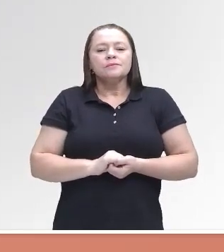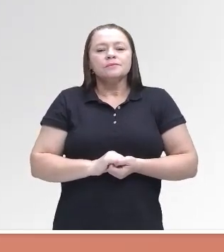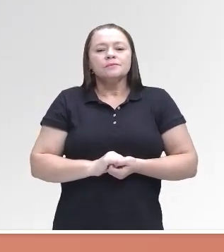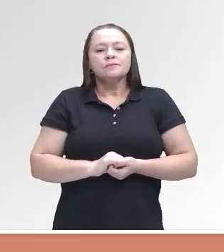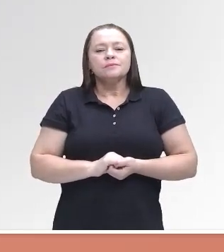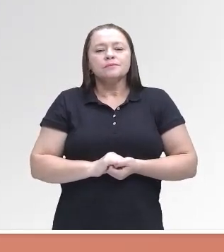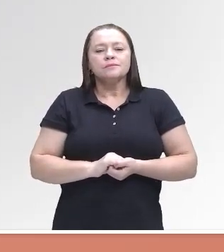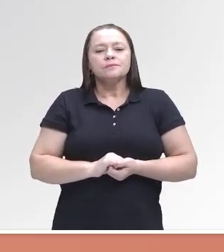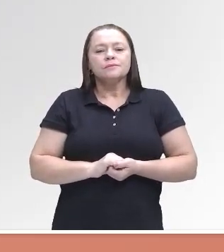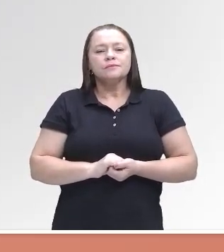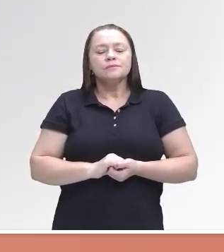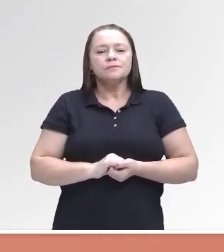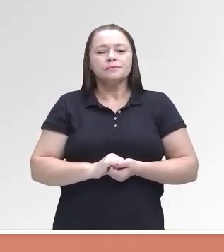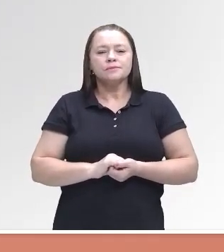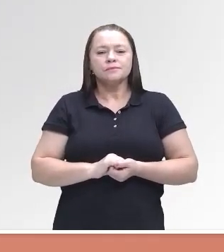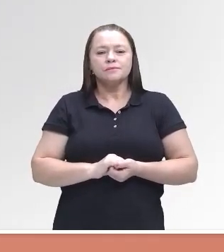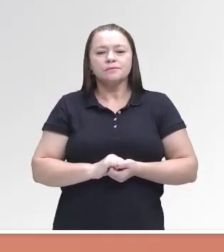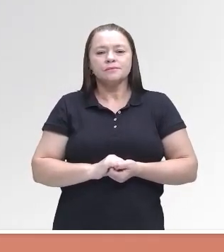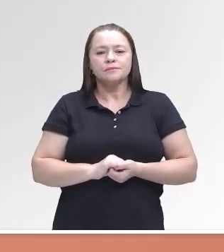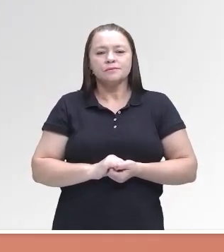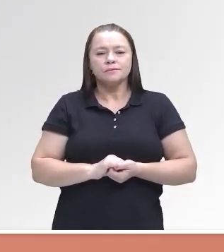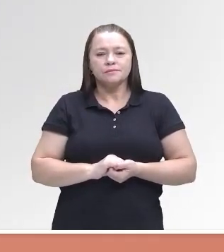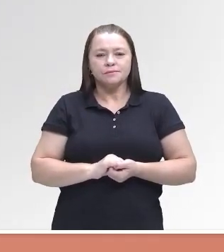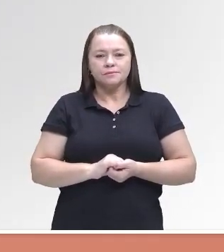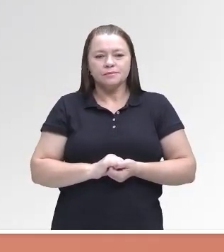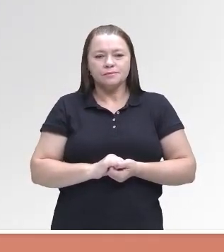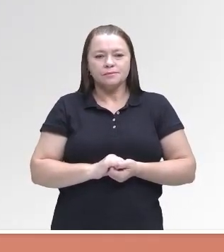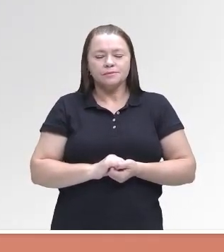Tapioca. Muito bem. 4